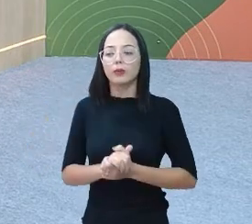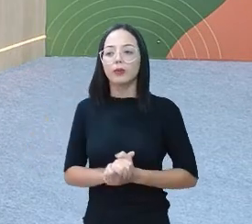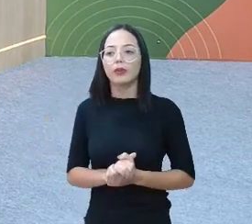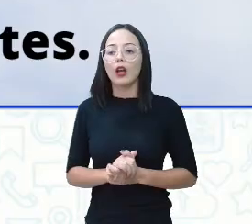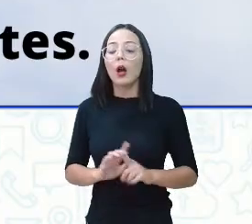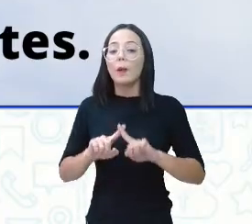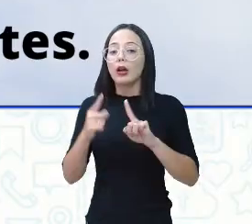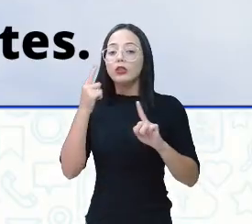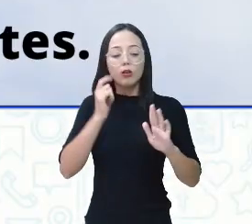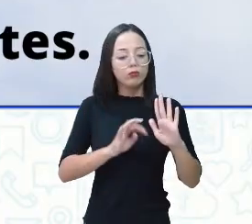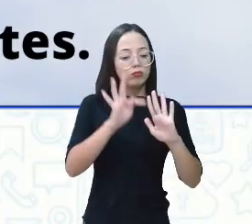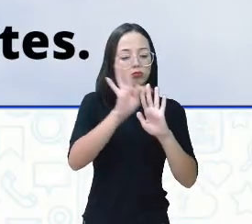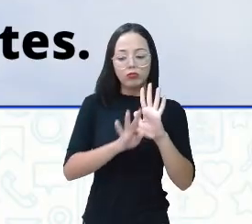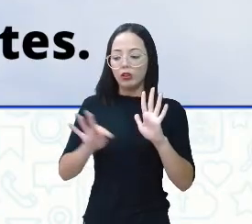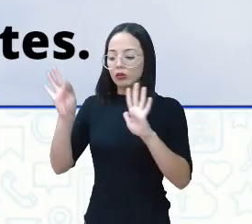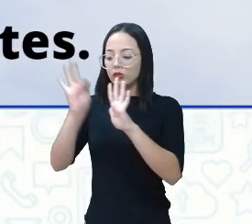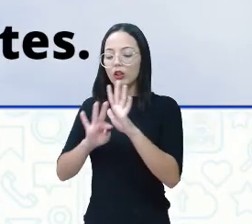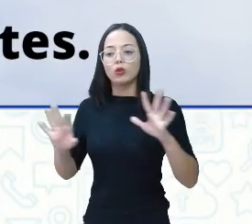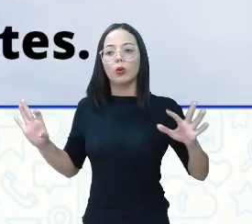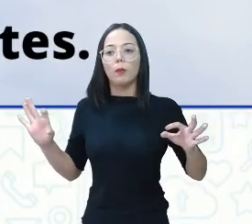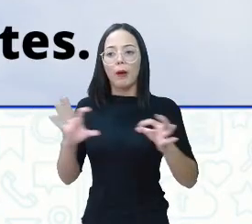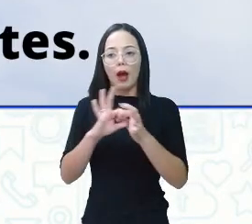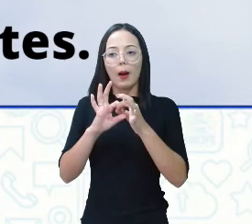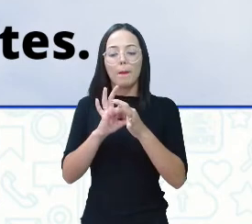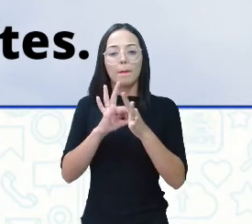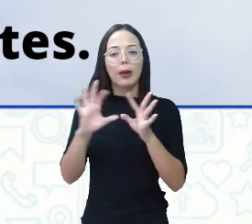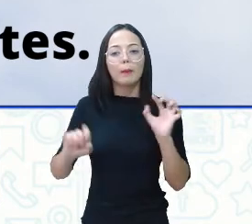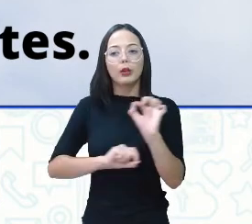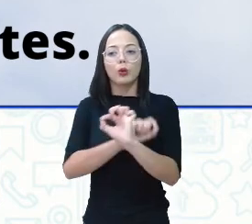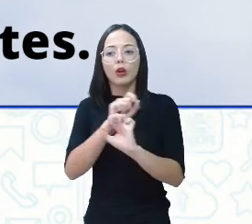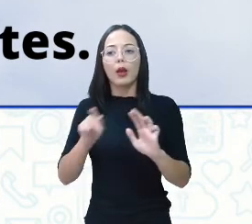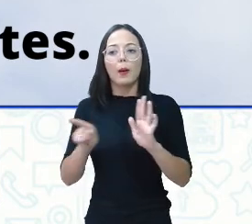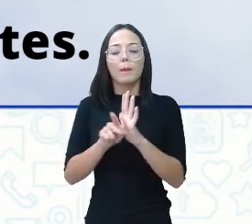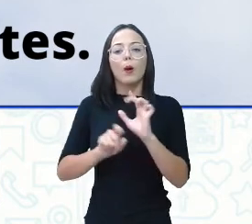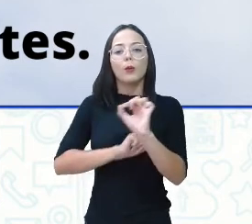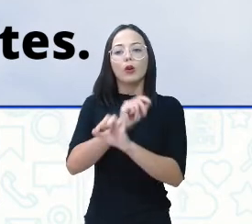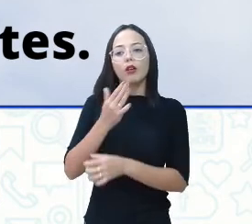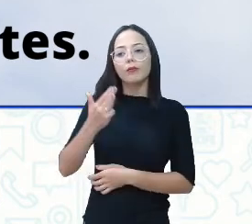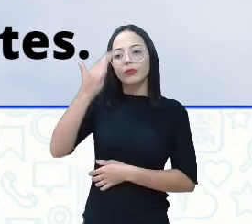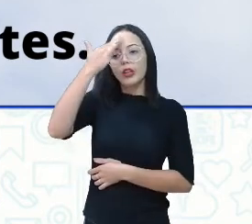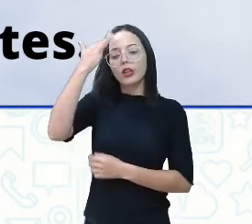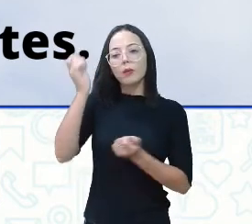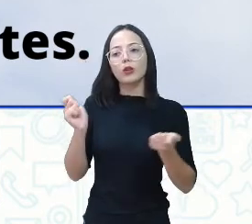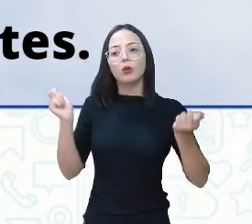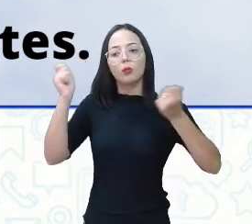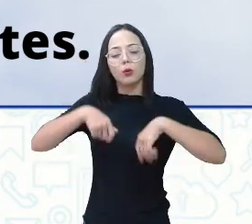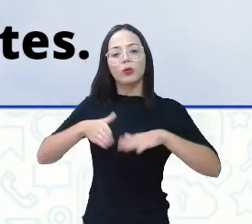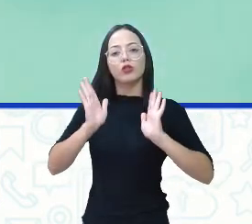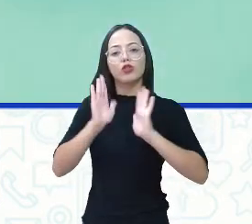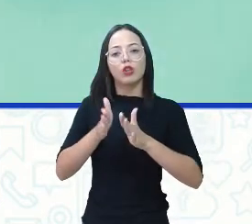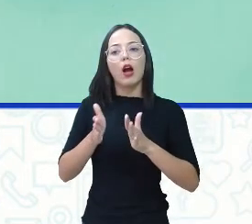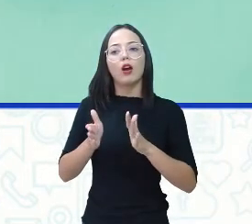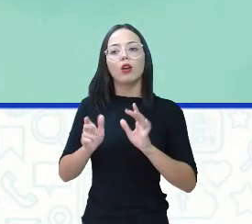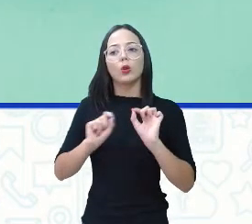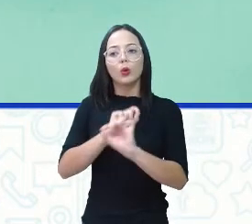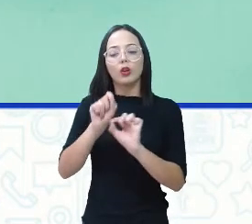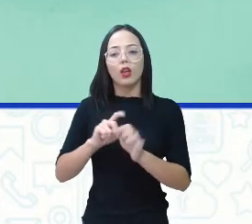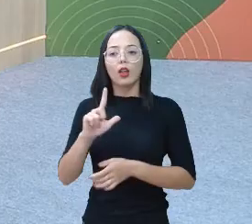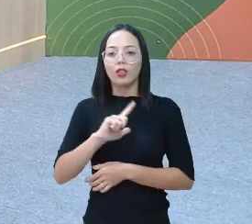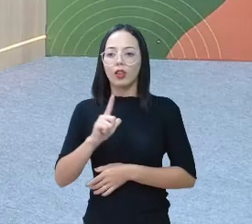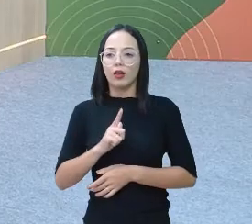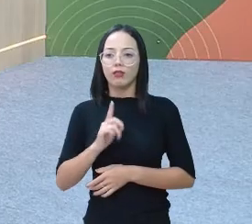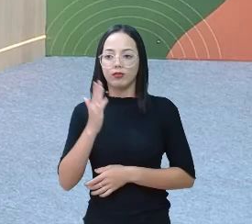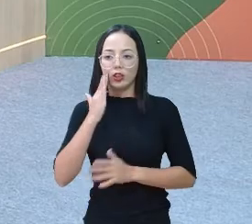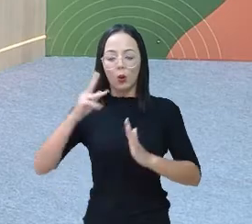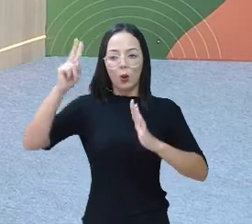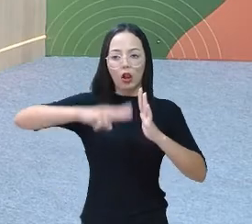caso, a intertextualidade permite conversas, questionamentos e meio de interpretações possíveis das obras que a gente